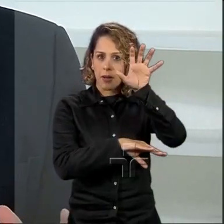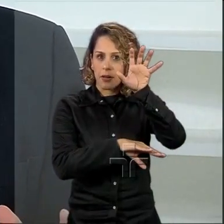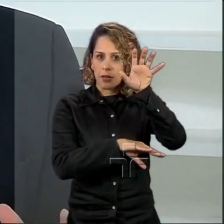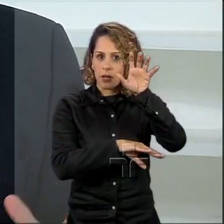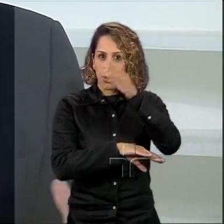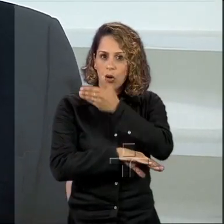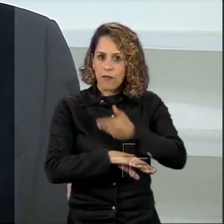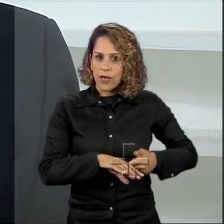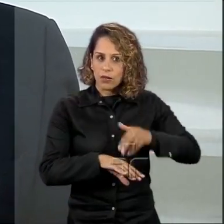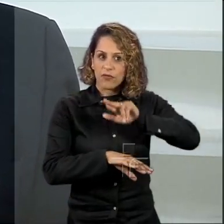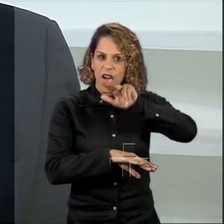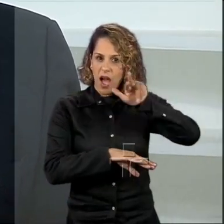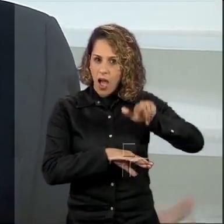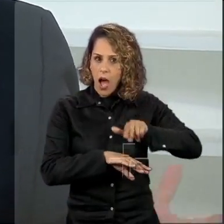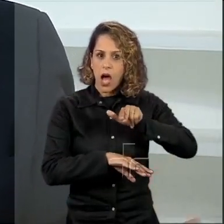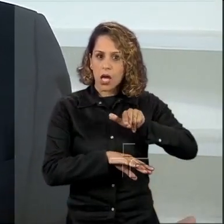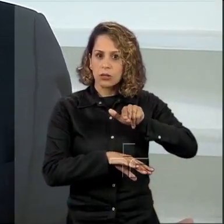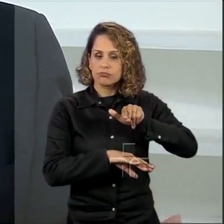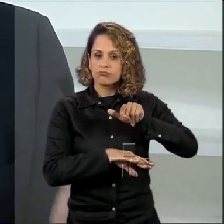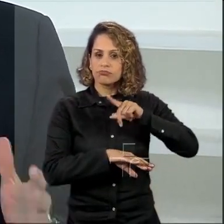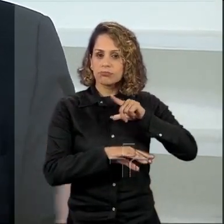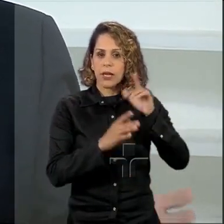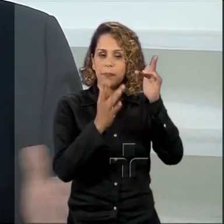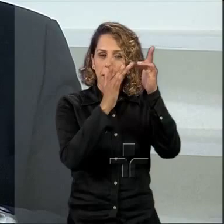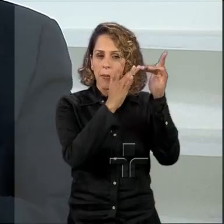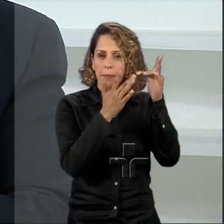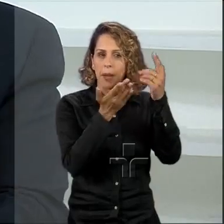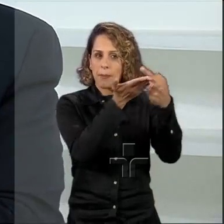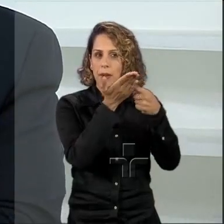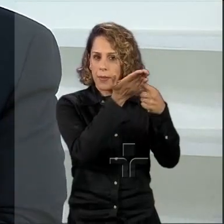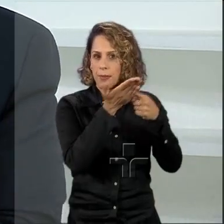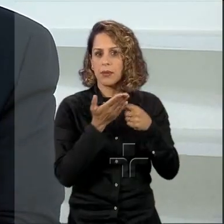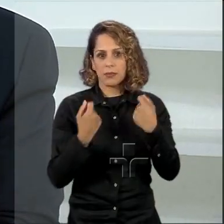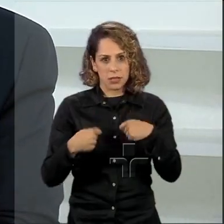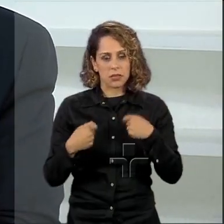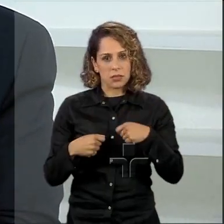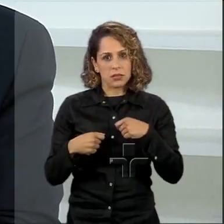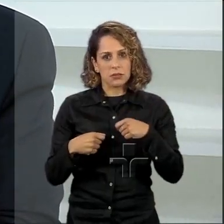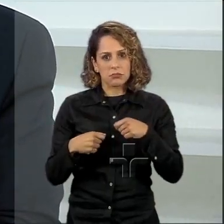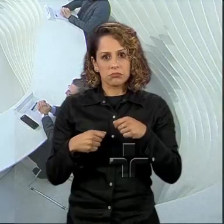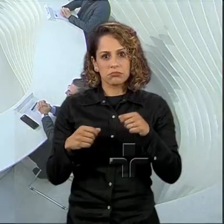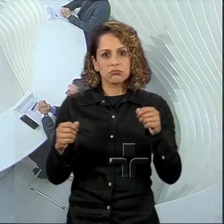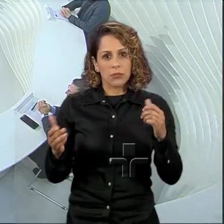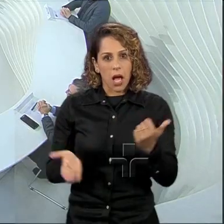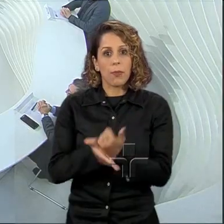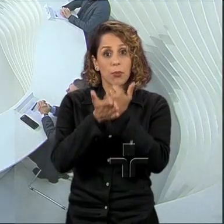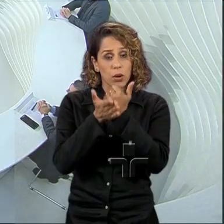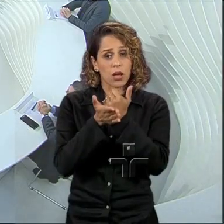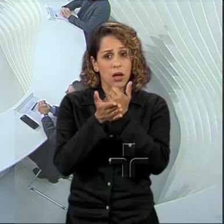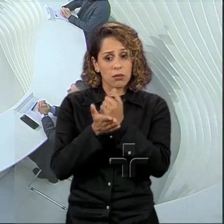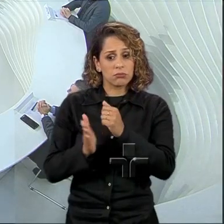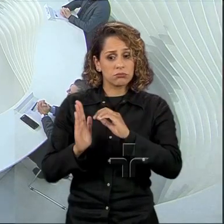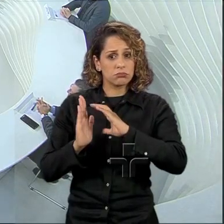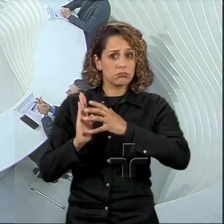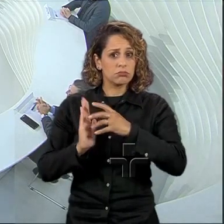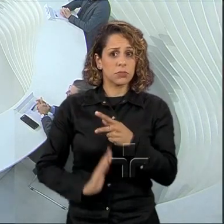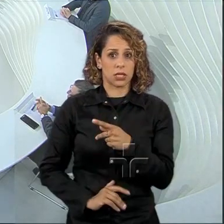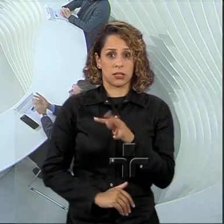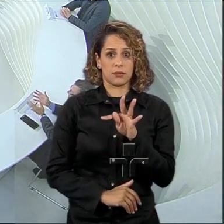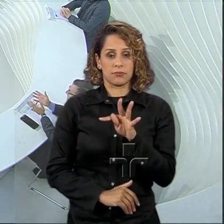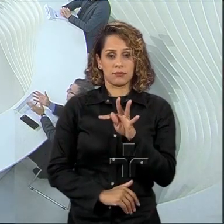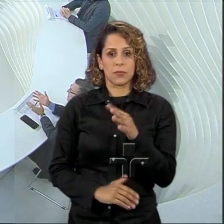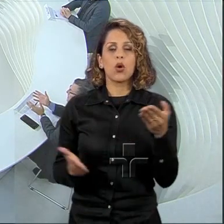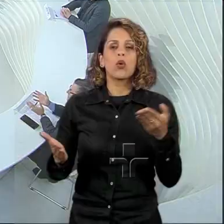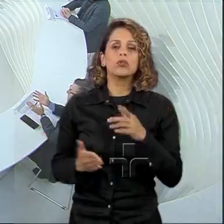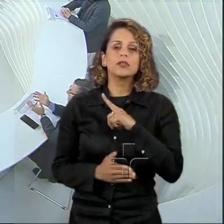da campanha e não ter uma coordenação só de petista. Quer dizer, hoje teve uma reunião... Eventualmente até alguma coisa mais ampla que isso. Não, hoje teve uma reunião com